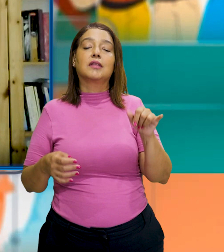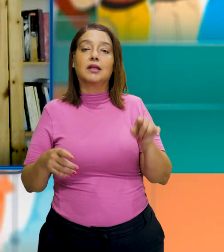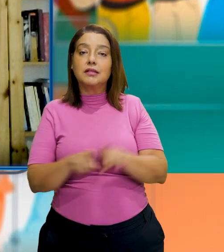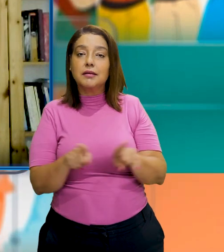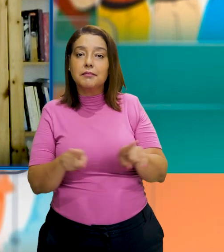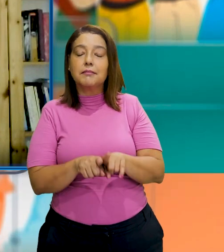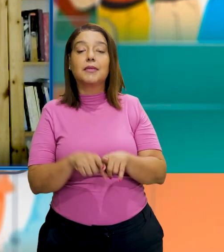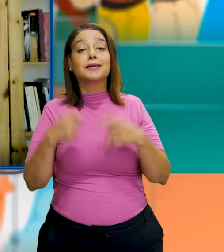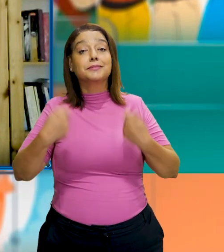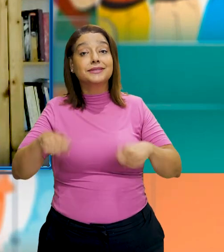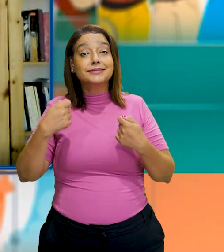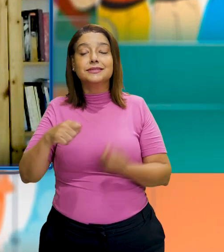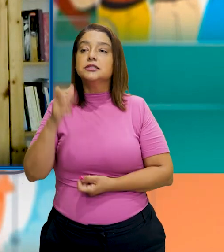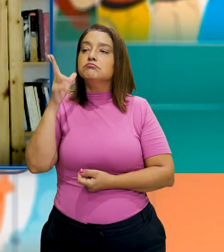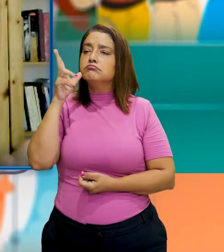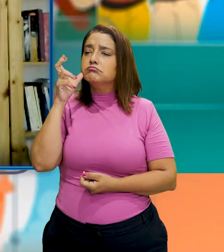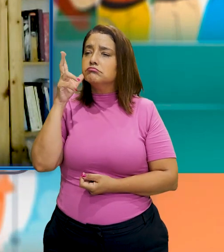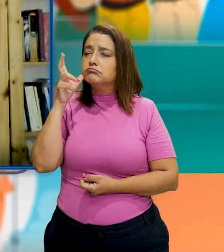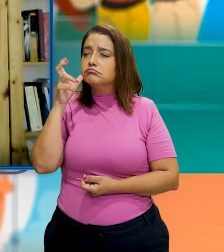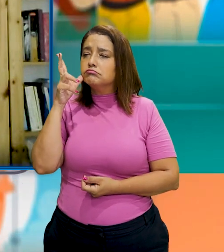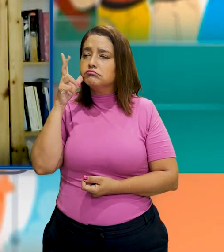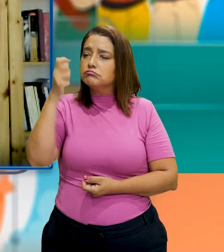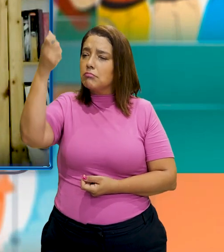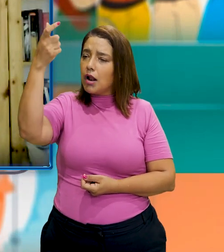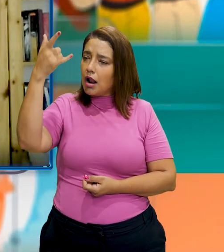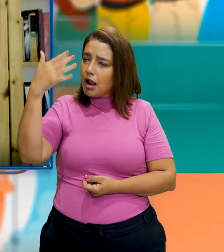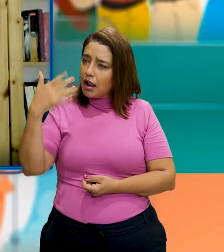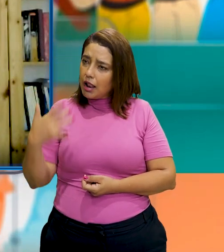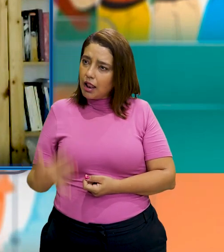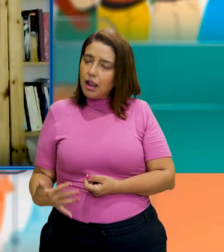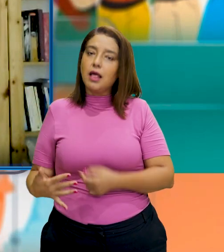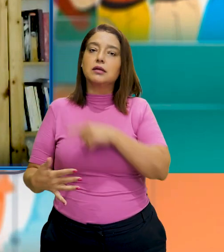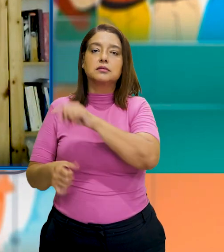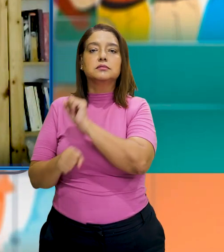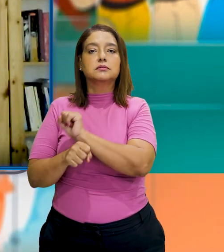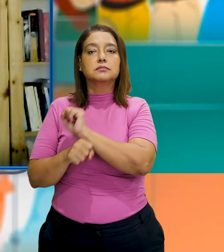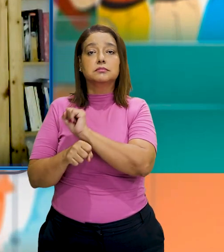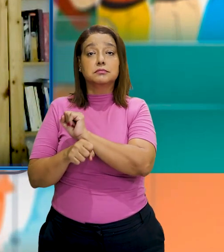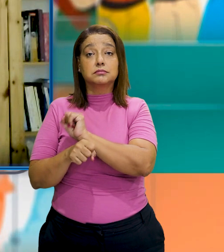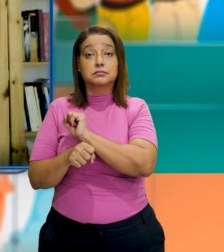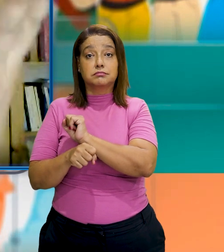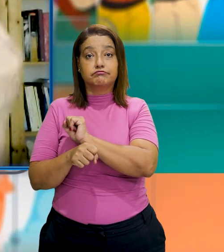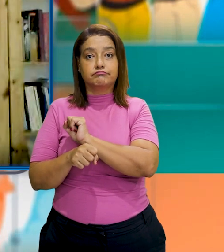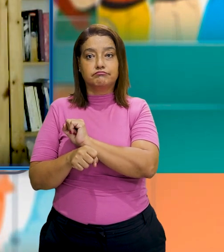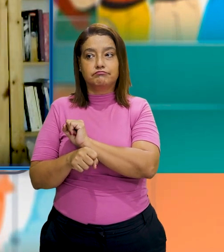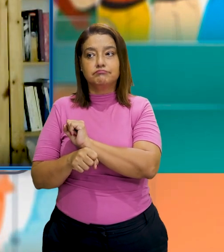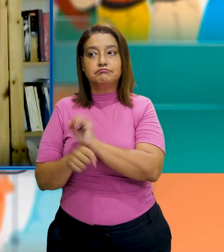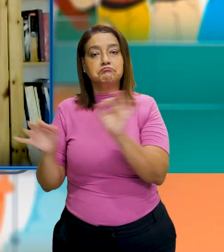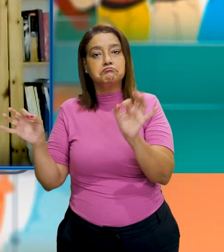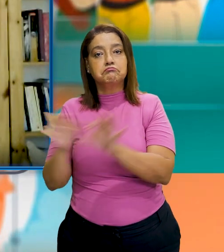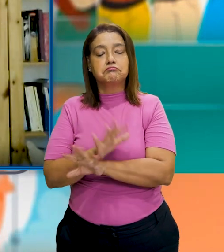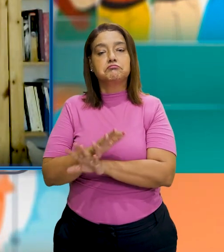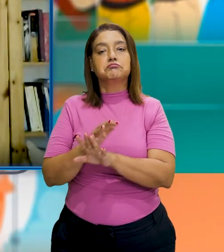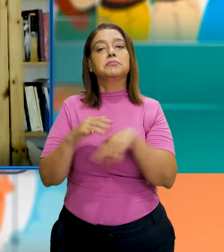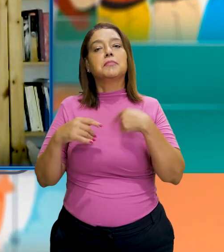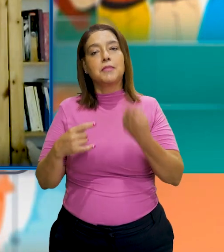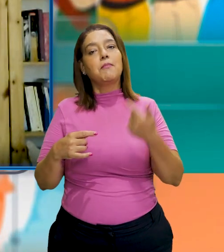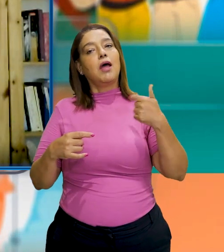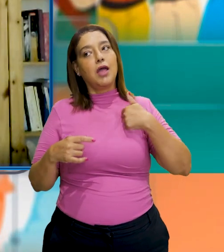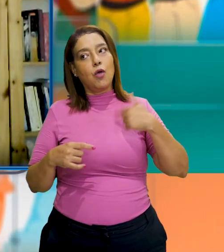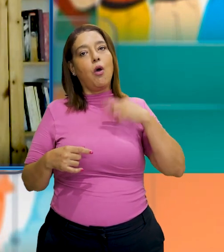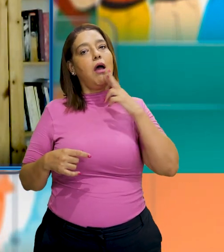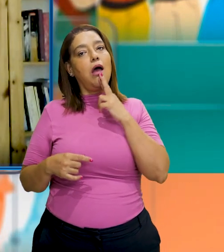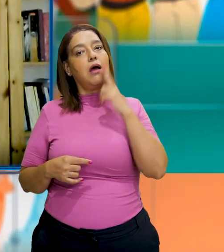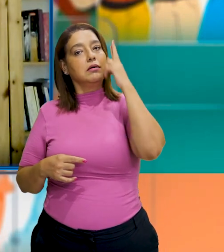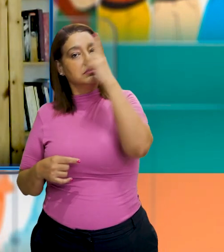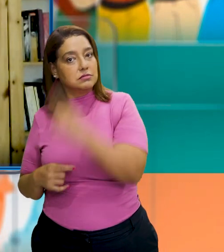evitar. Saber ouvir, espaço de fala honesta, escuta empática. O outro